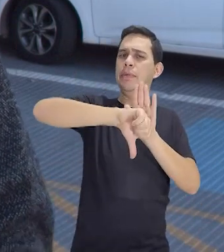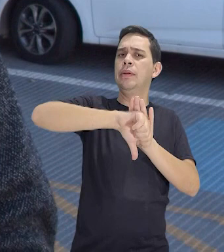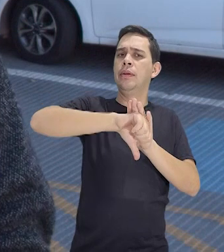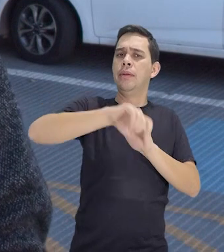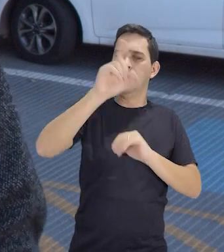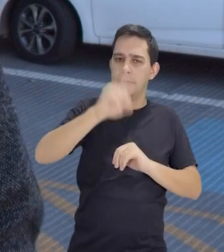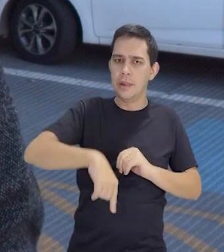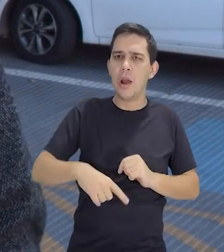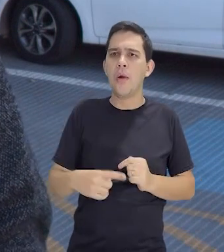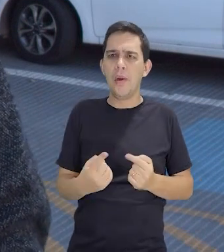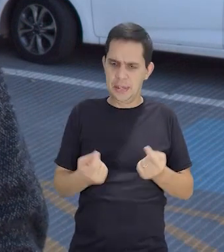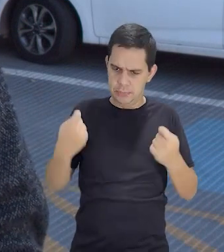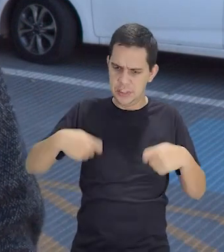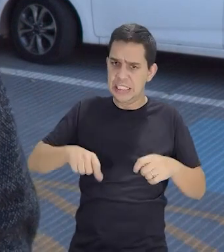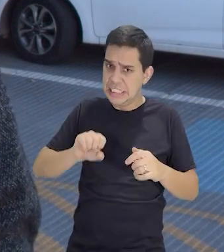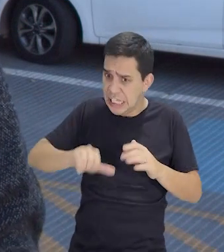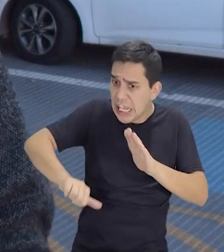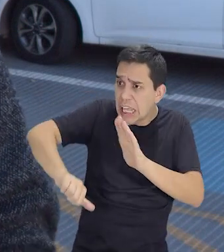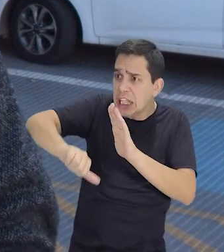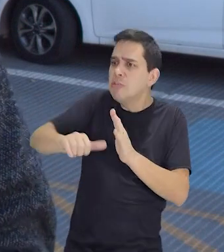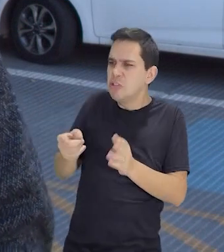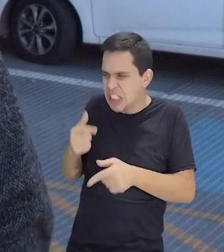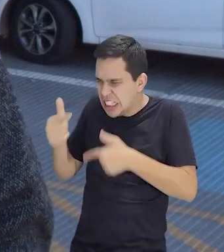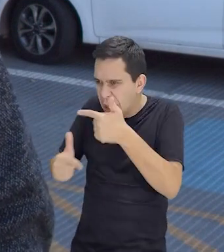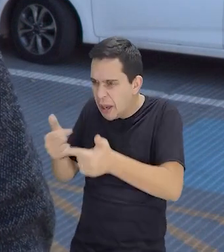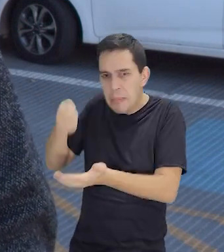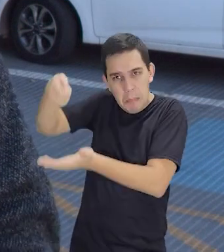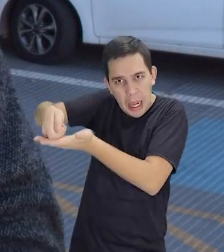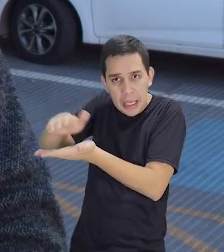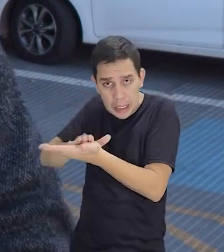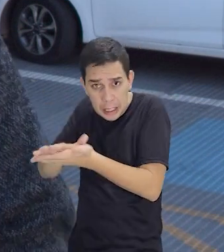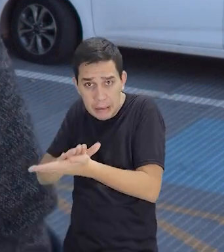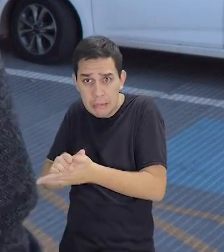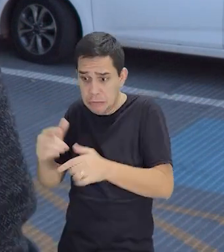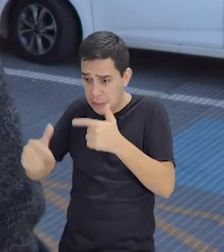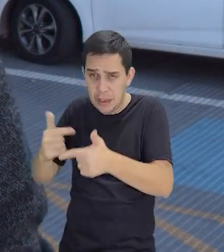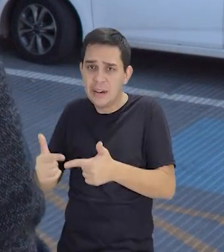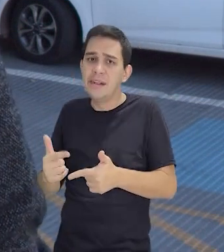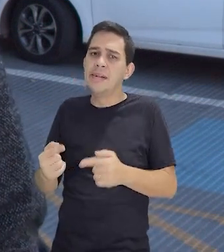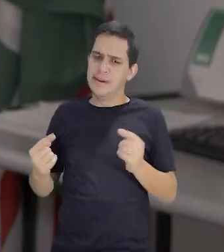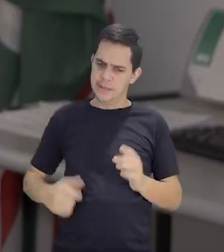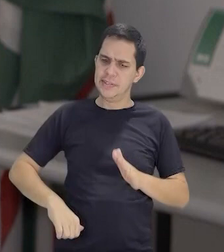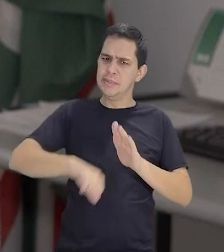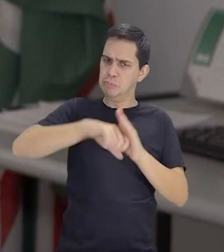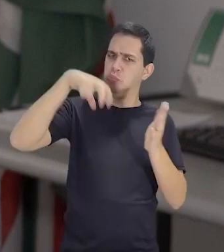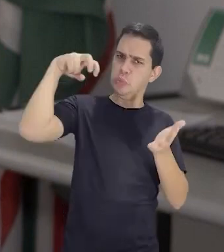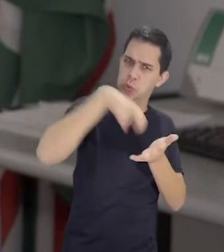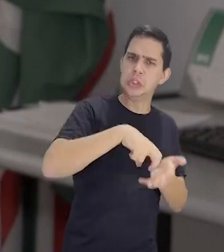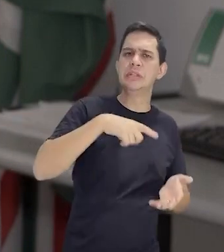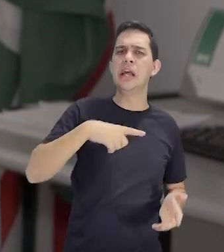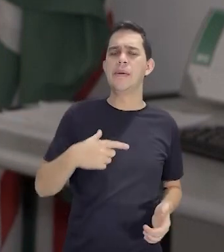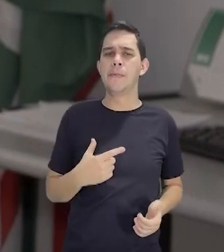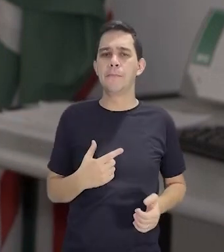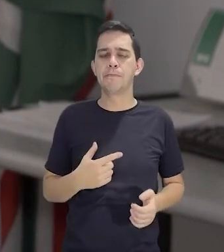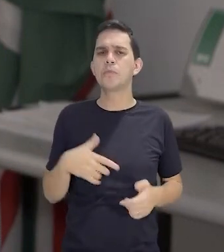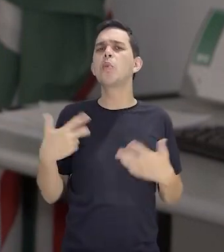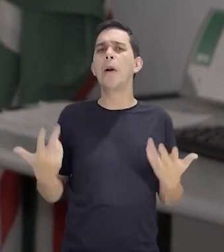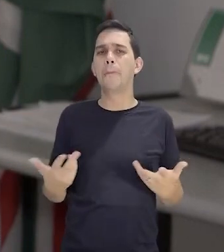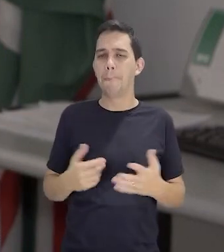escravidão e a punição para os empregadores que expõem os trabalhadores a essas condições. A primeira punição